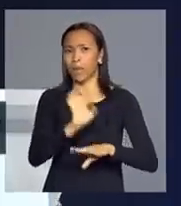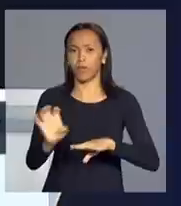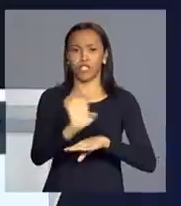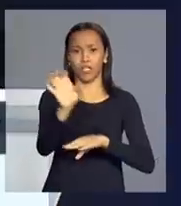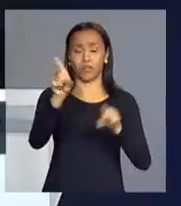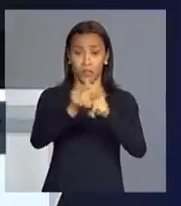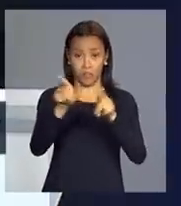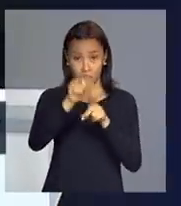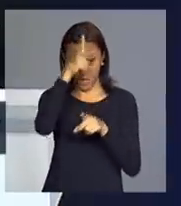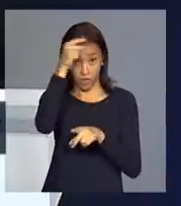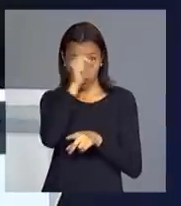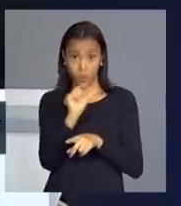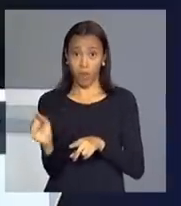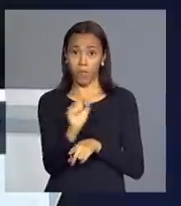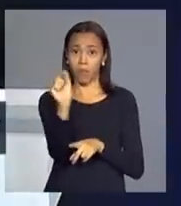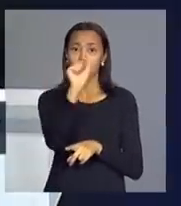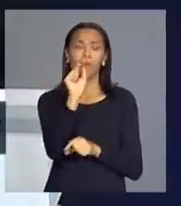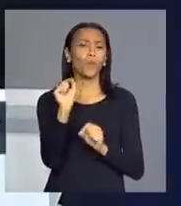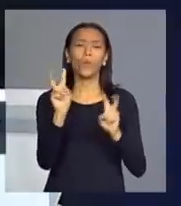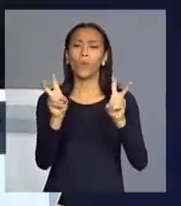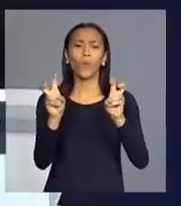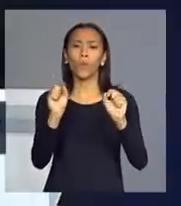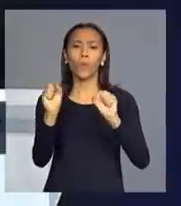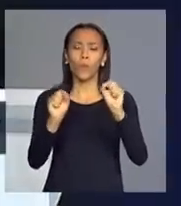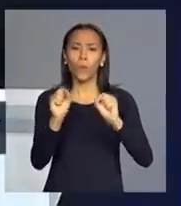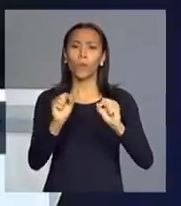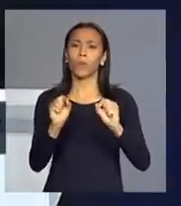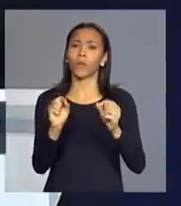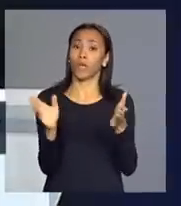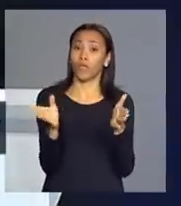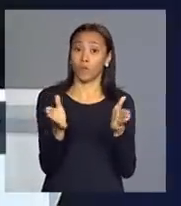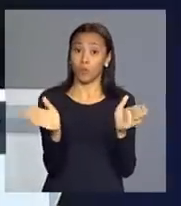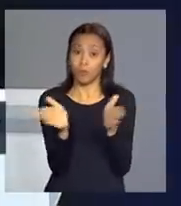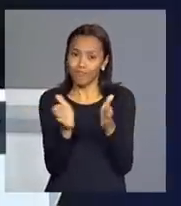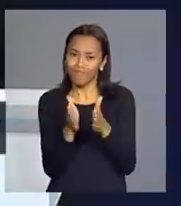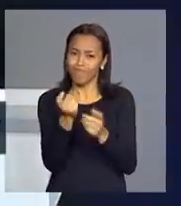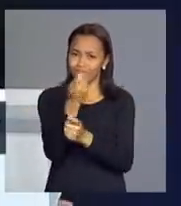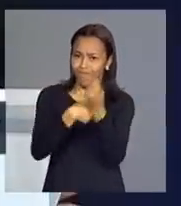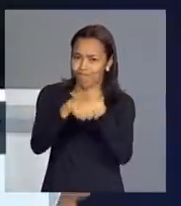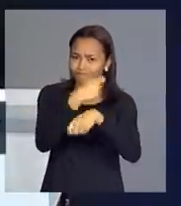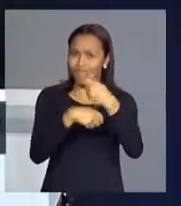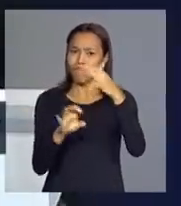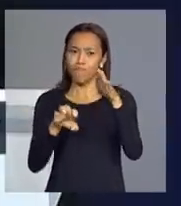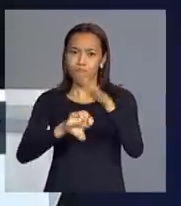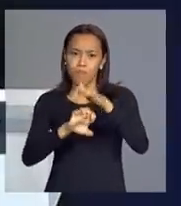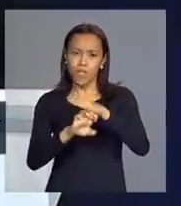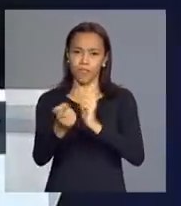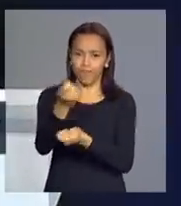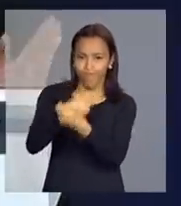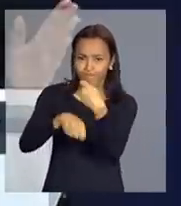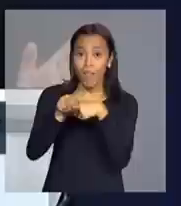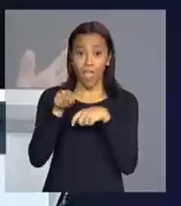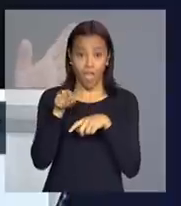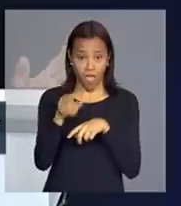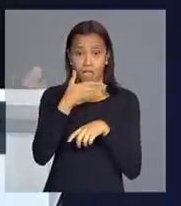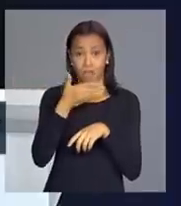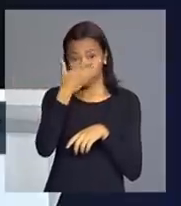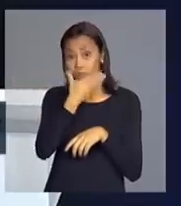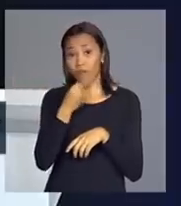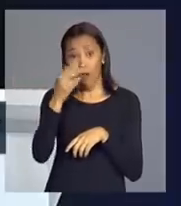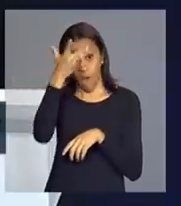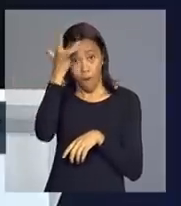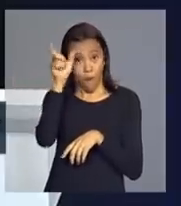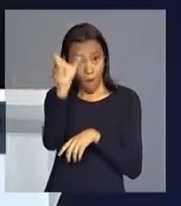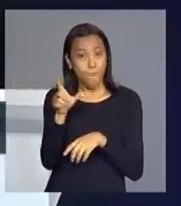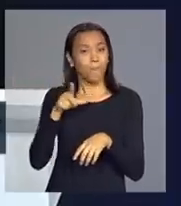prefeituras, da questão dos pequenos negócios. E ele teve participação decisiva